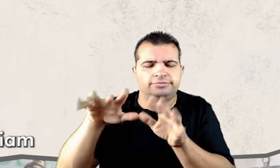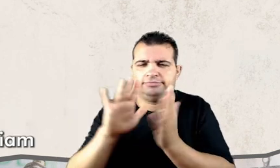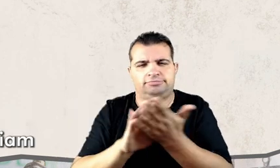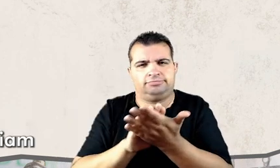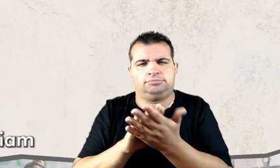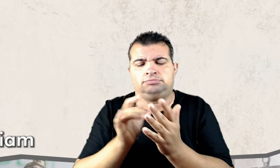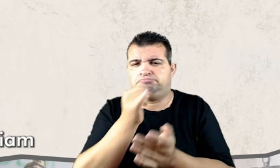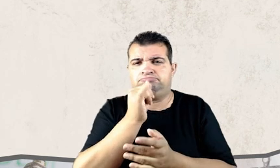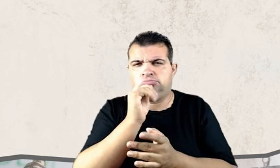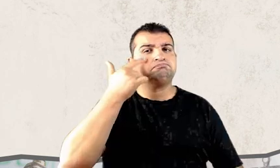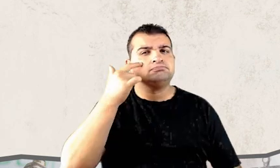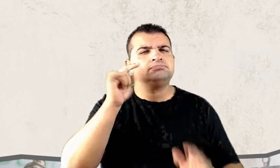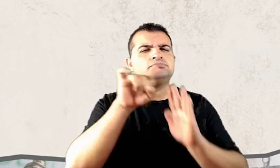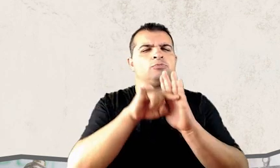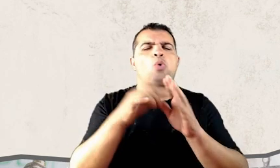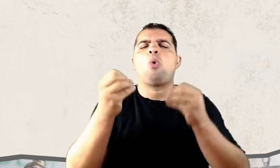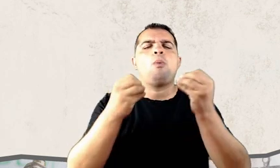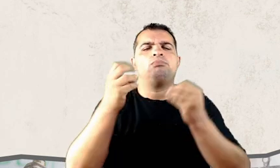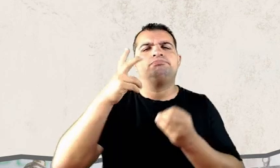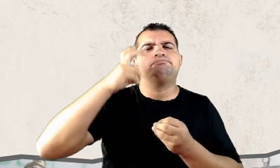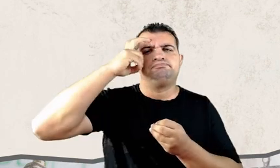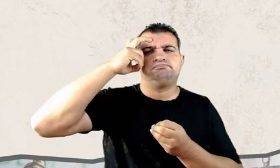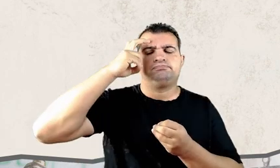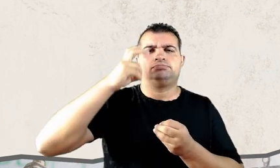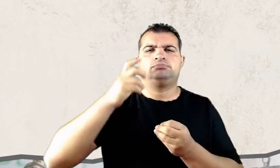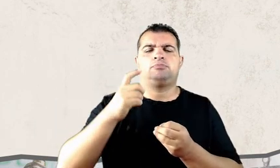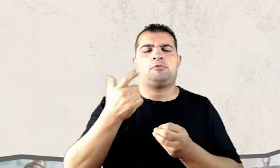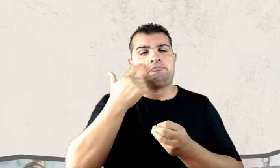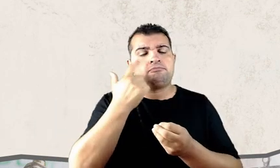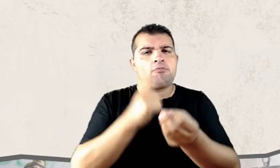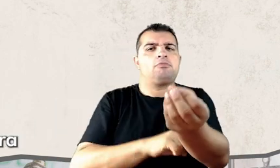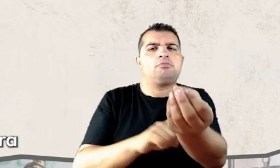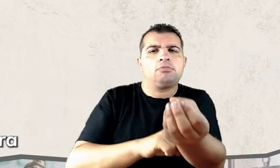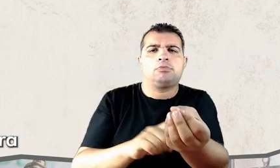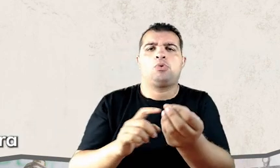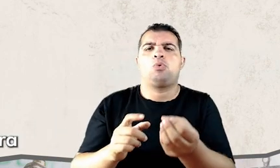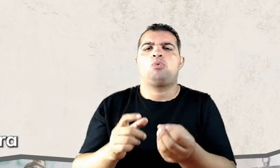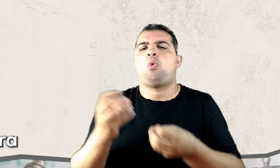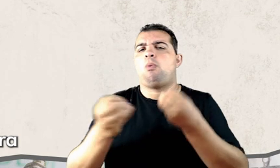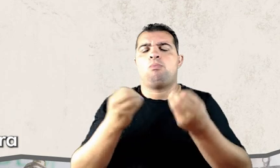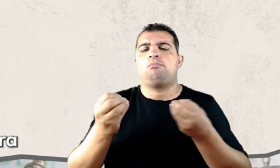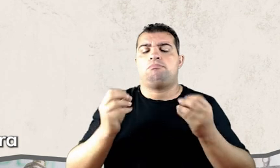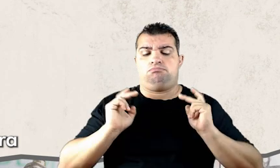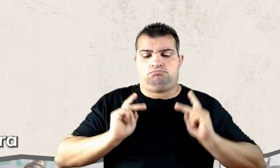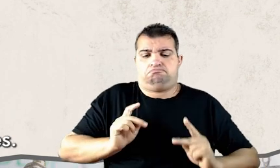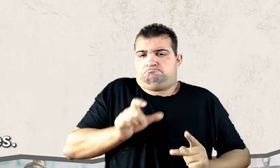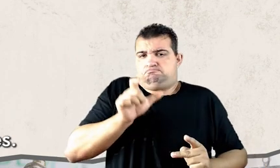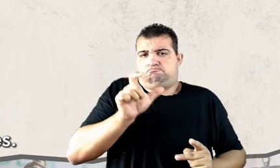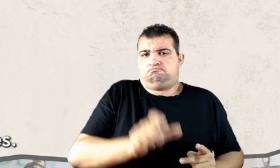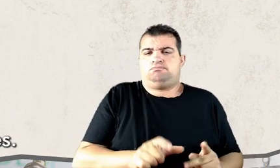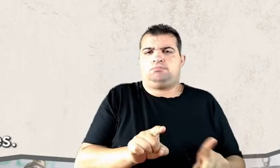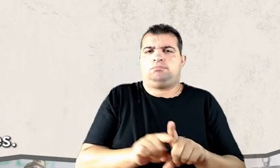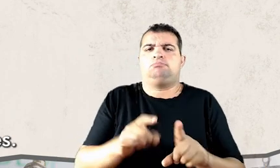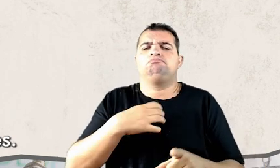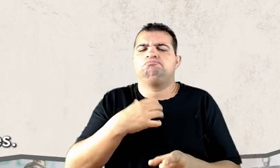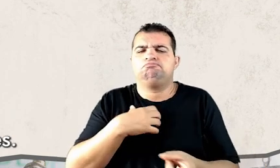Nominalmente, os testes serviriam para medir o nível cultural, índices de tensão, reflexos e coordenação motora e níveis